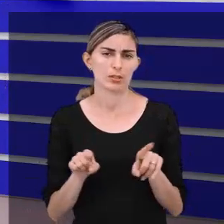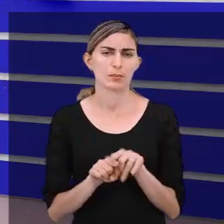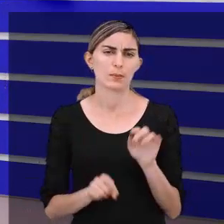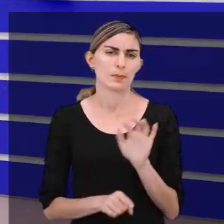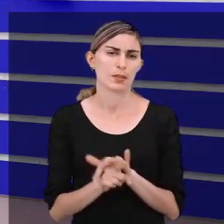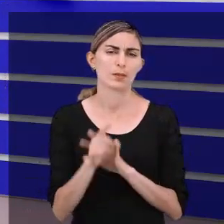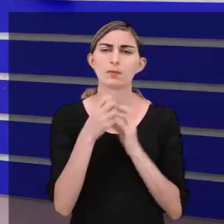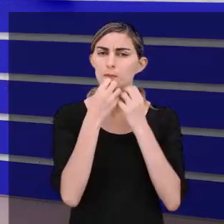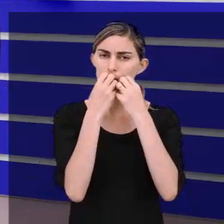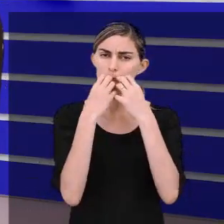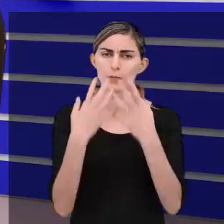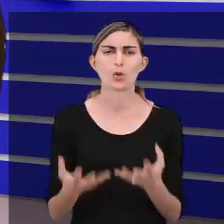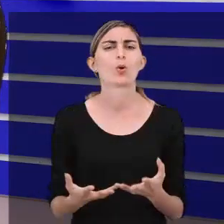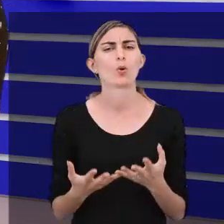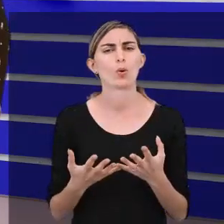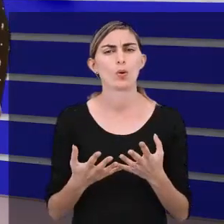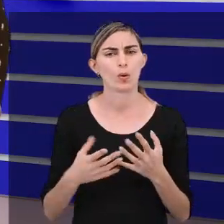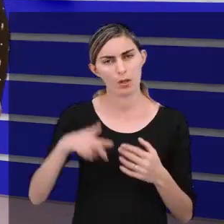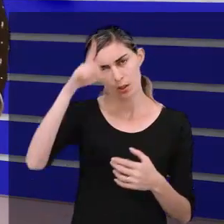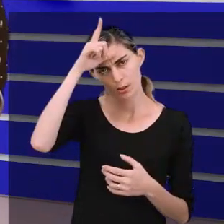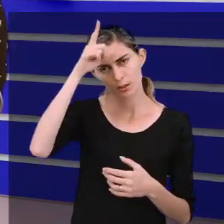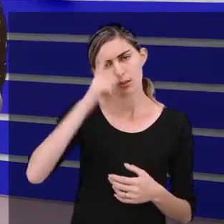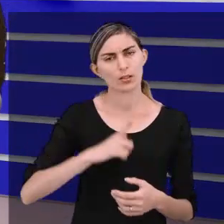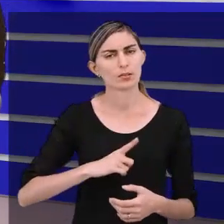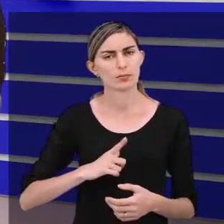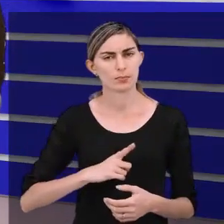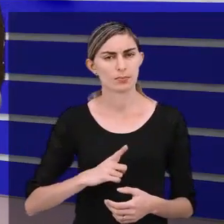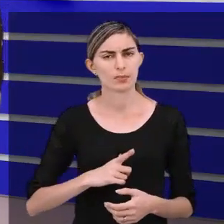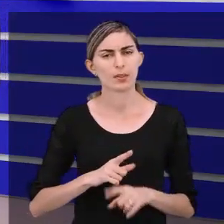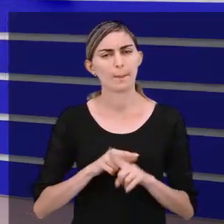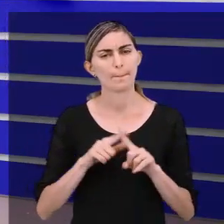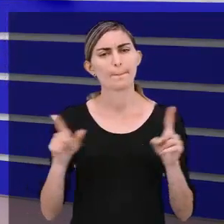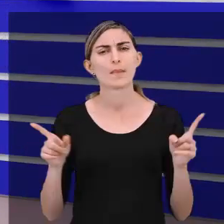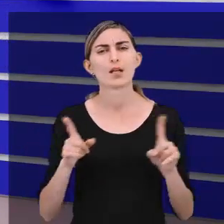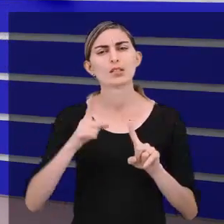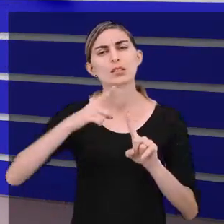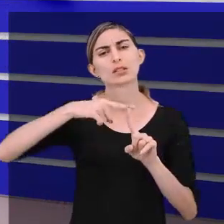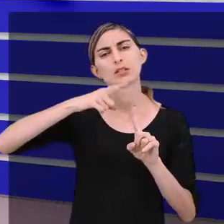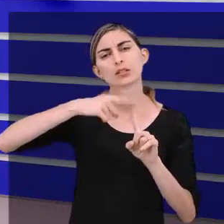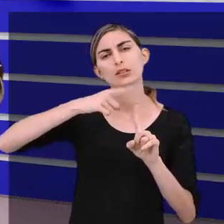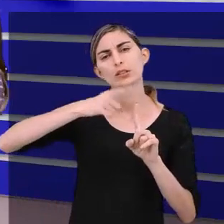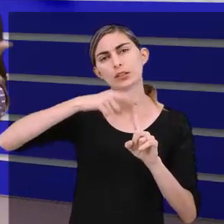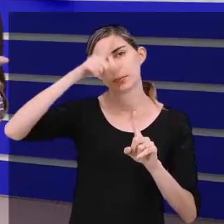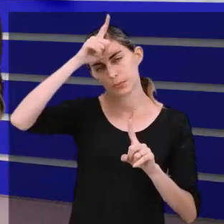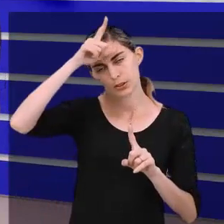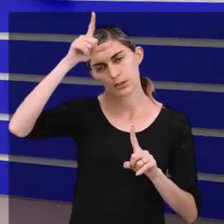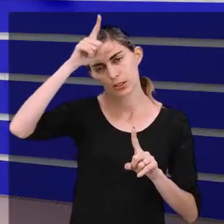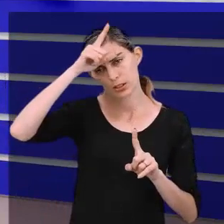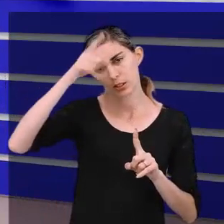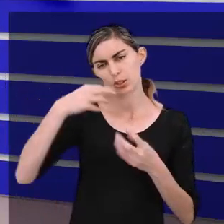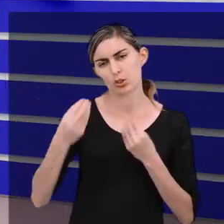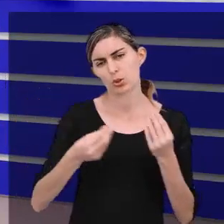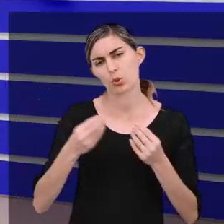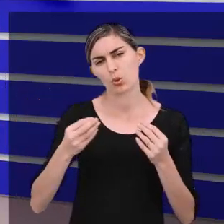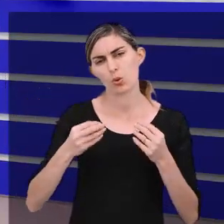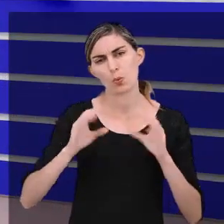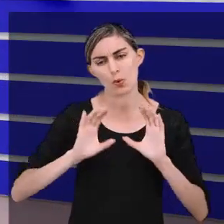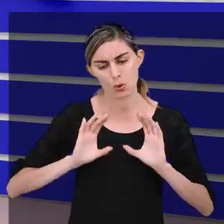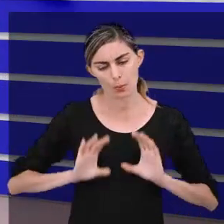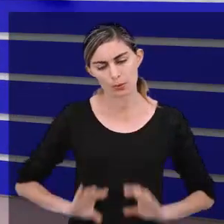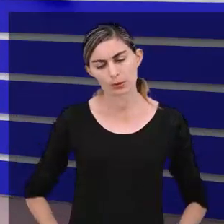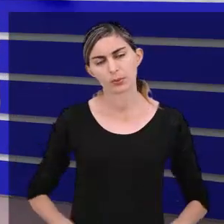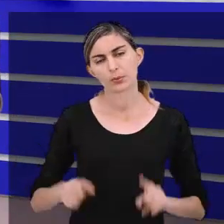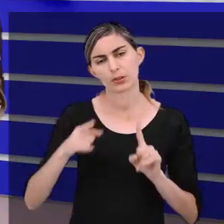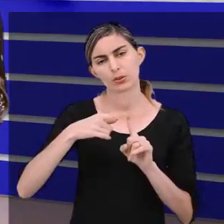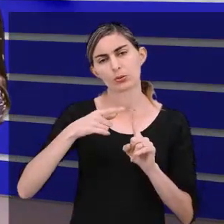agora, a liderança existe, mas quais são os tipos de liderança? Há várias formas de se comportar como líder,